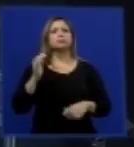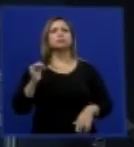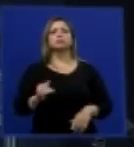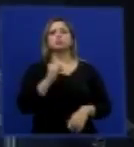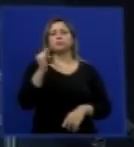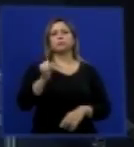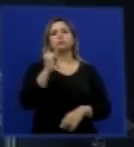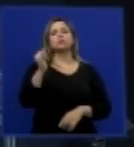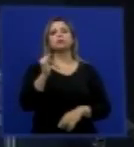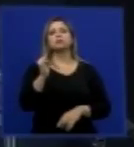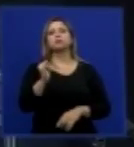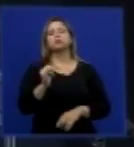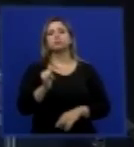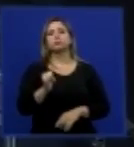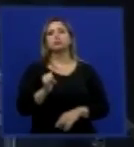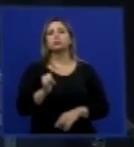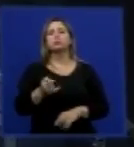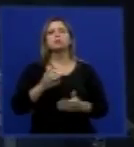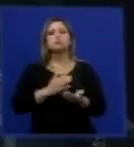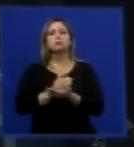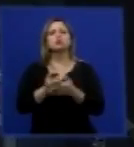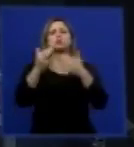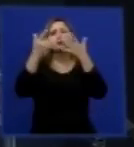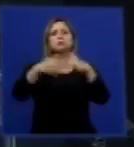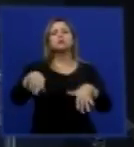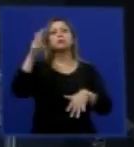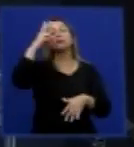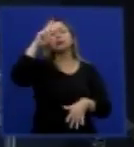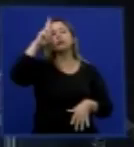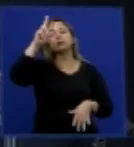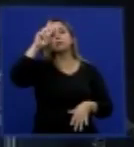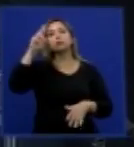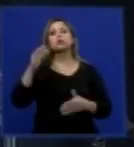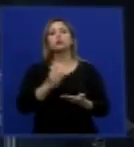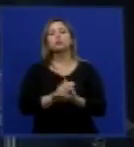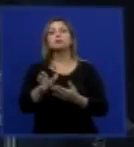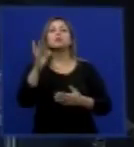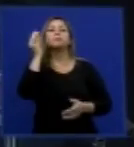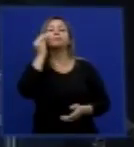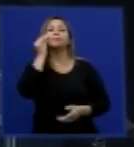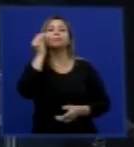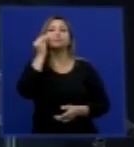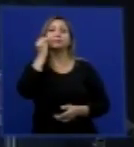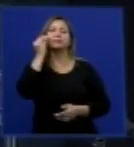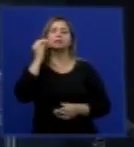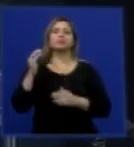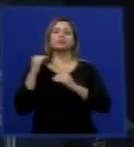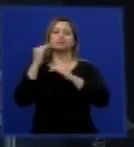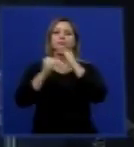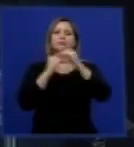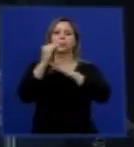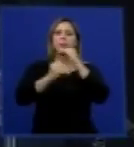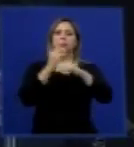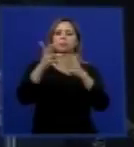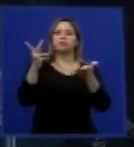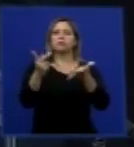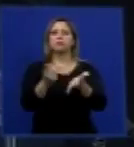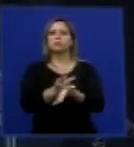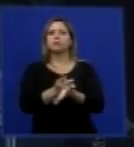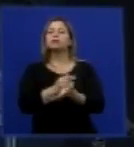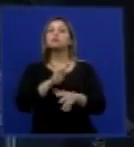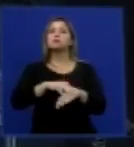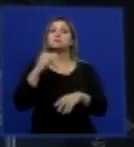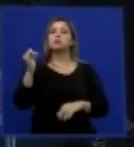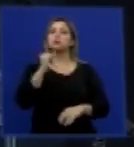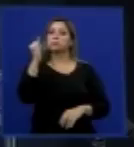um breve histórico em razão de que pregressas foram determinantes inclusive